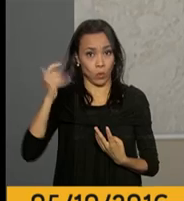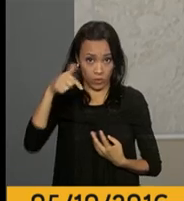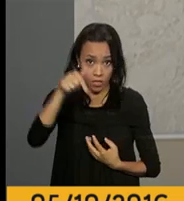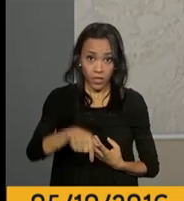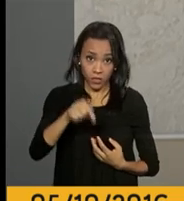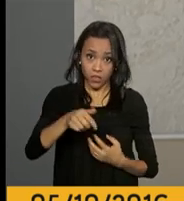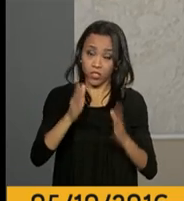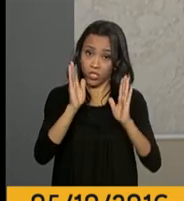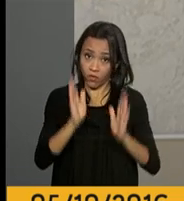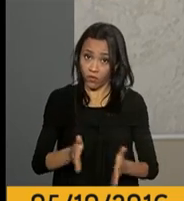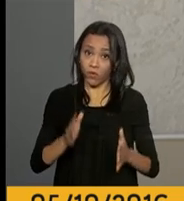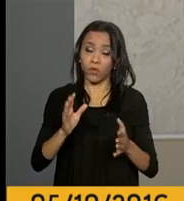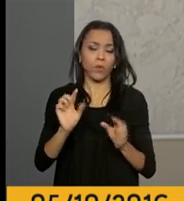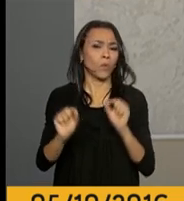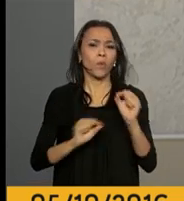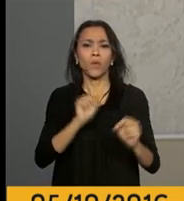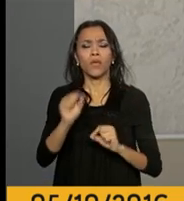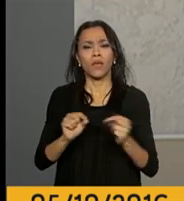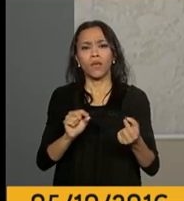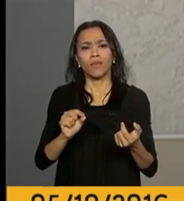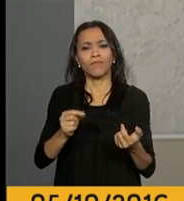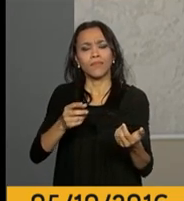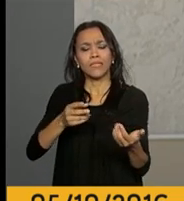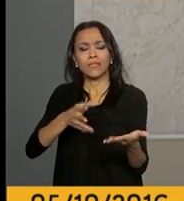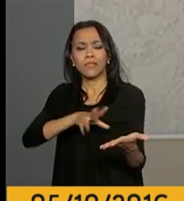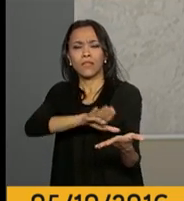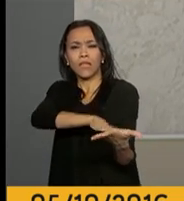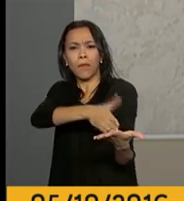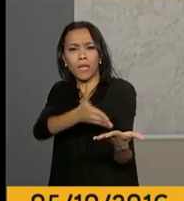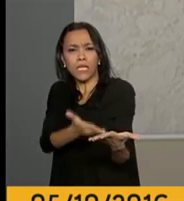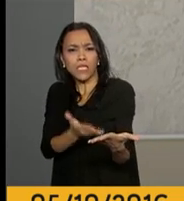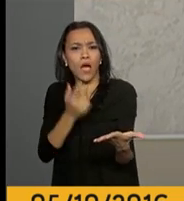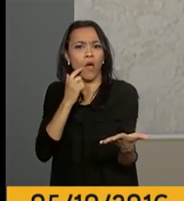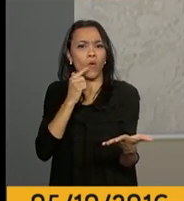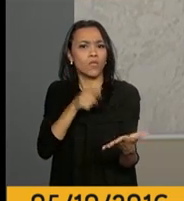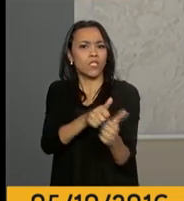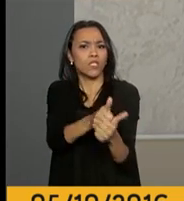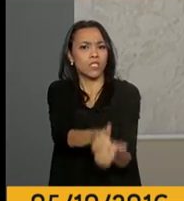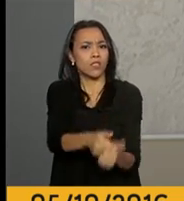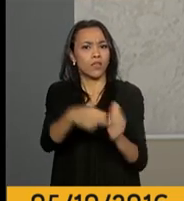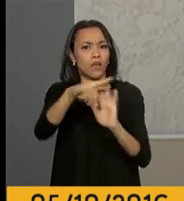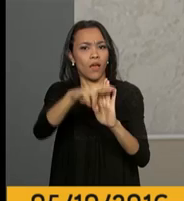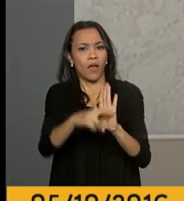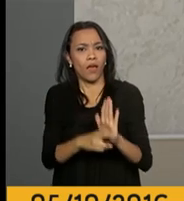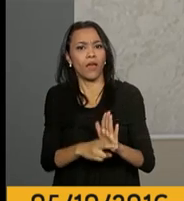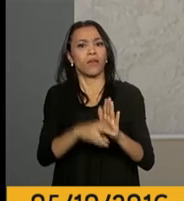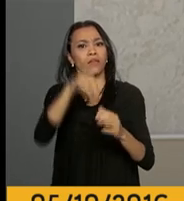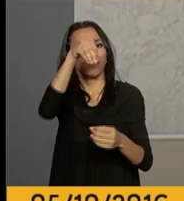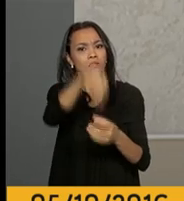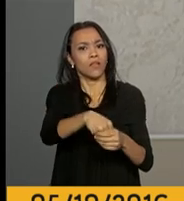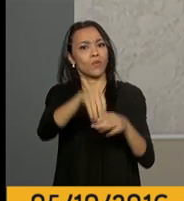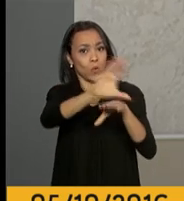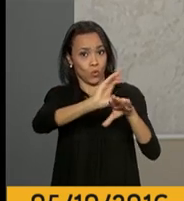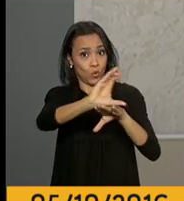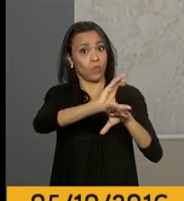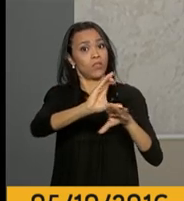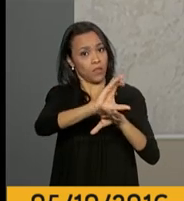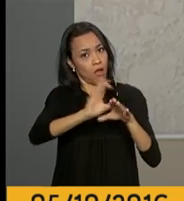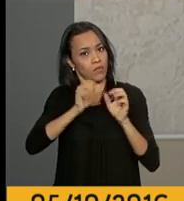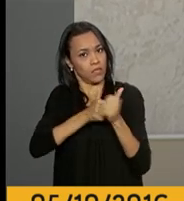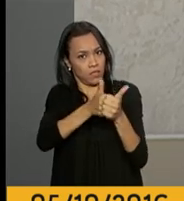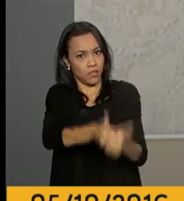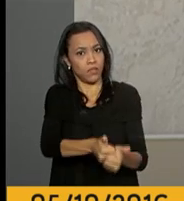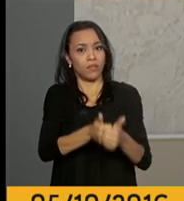Suprema baseada na interpretação eh de princípios constitucionais não é que na verdade devem ser eh